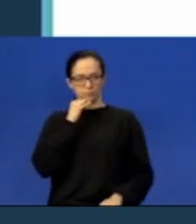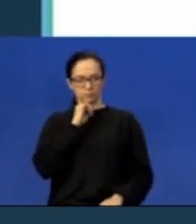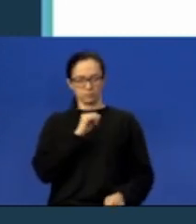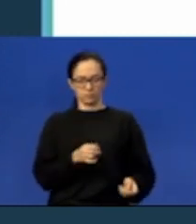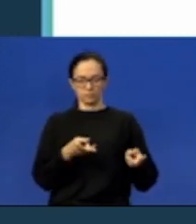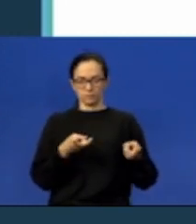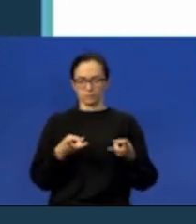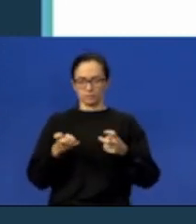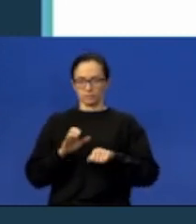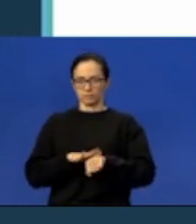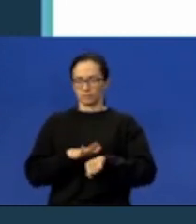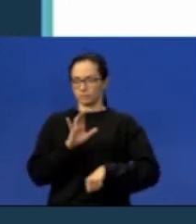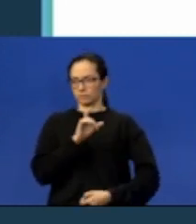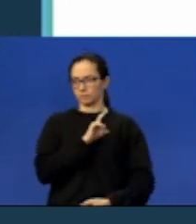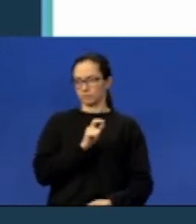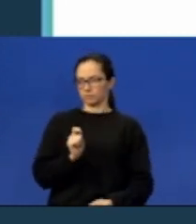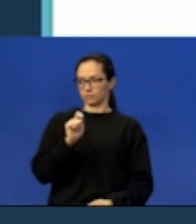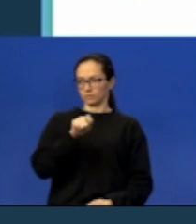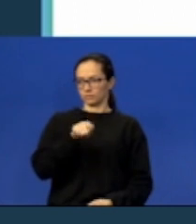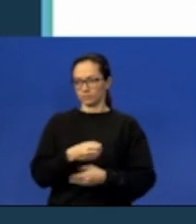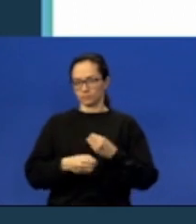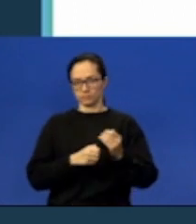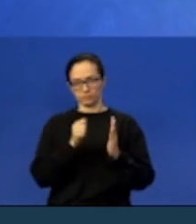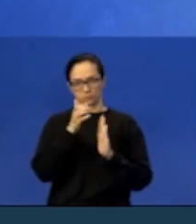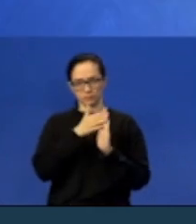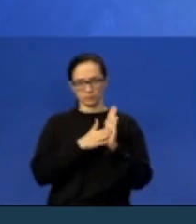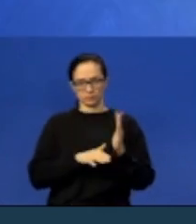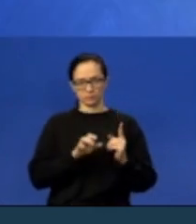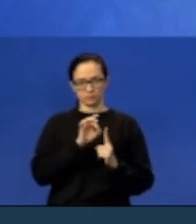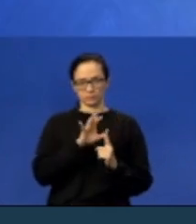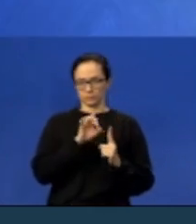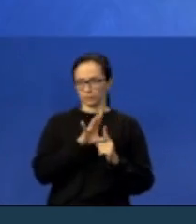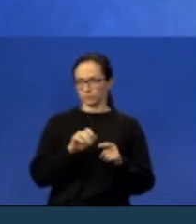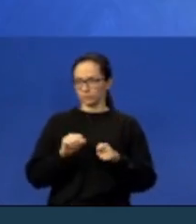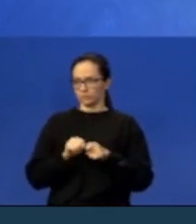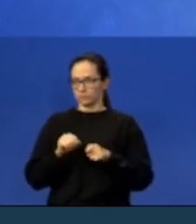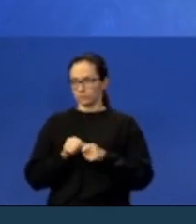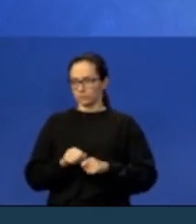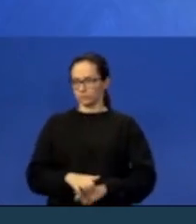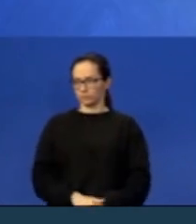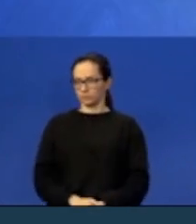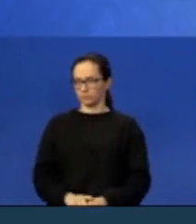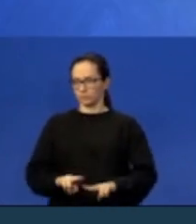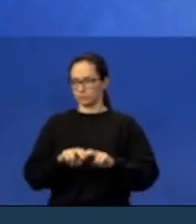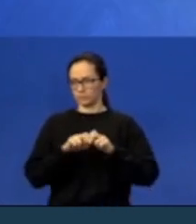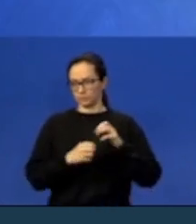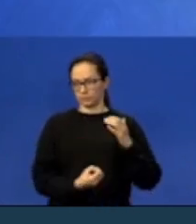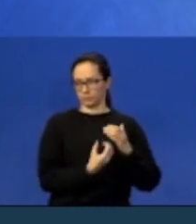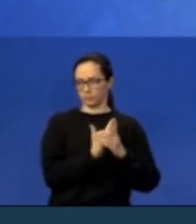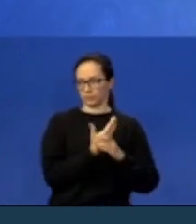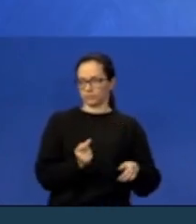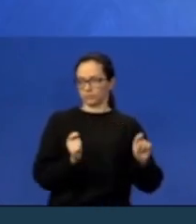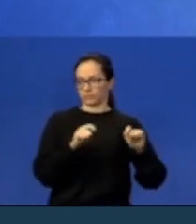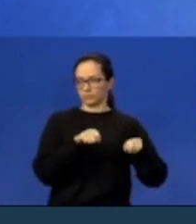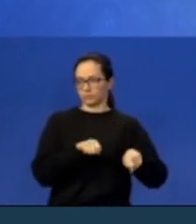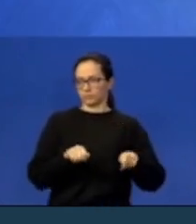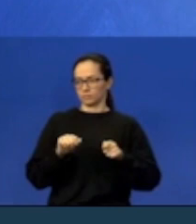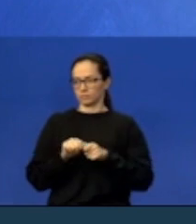alta energia cinética contra uma placa de metal. Então, os raios-x eles são produzidos